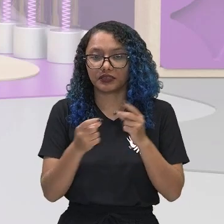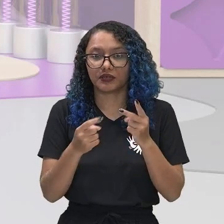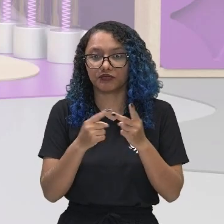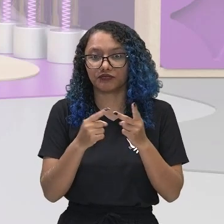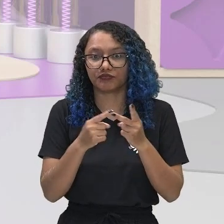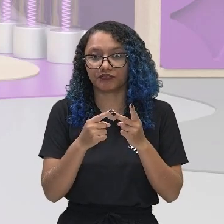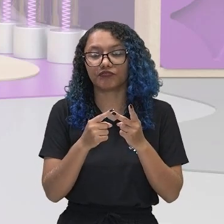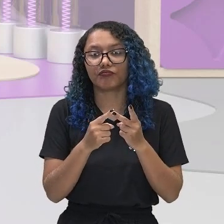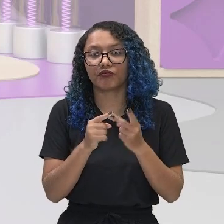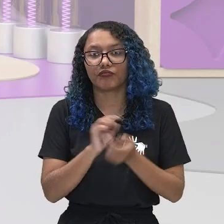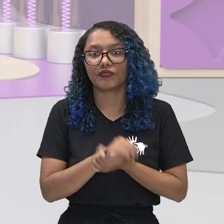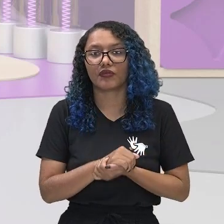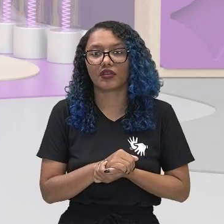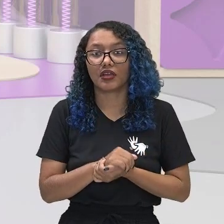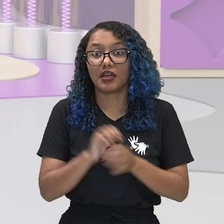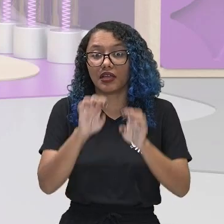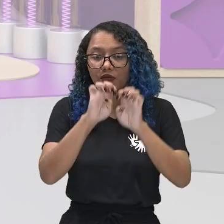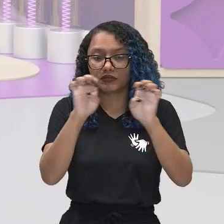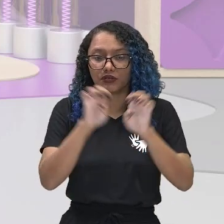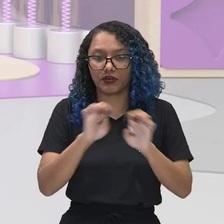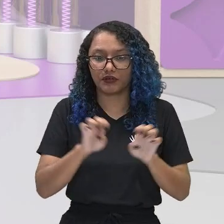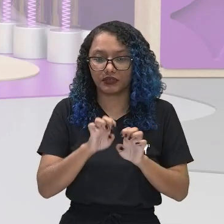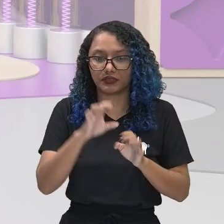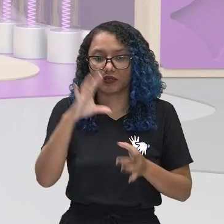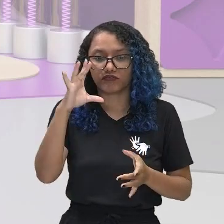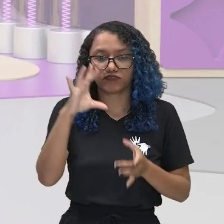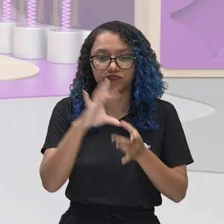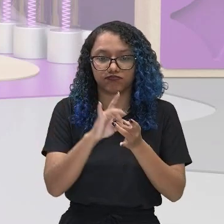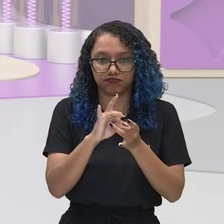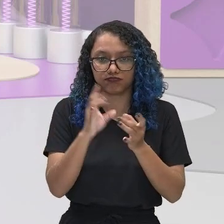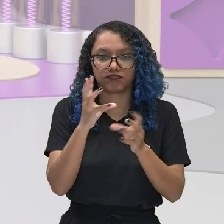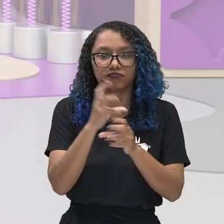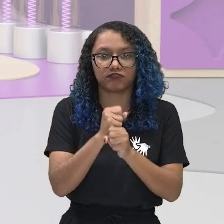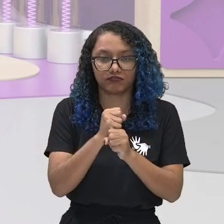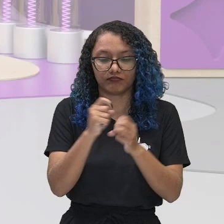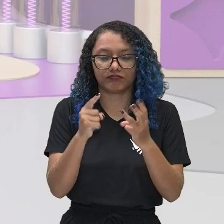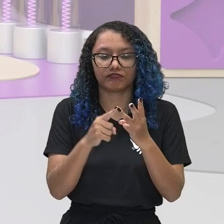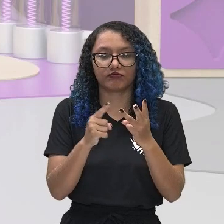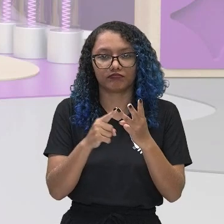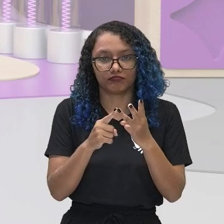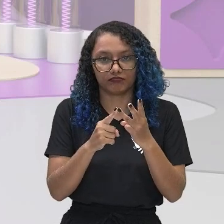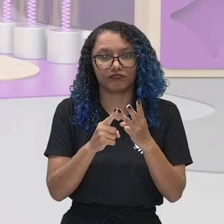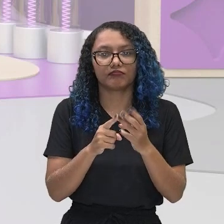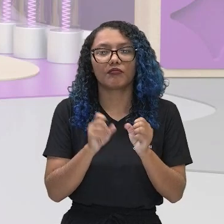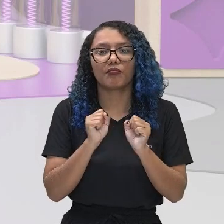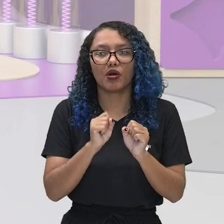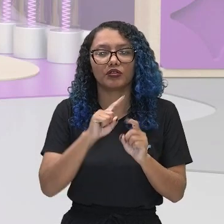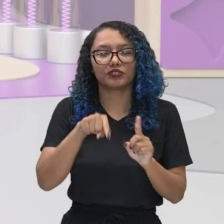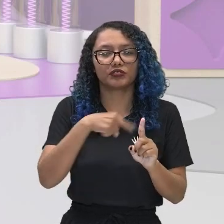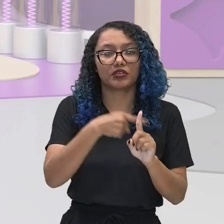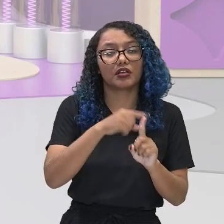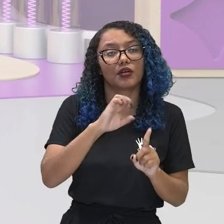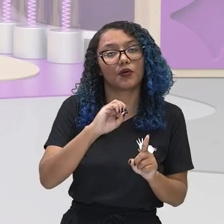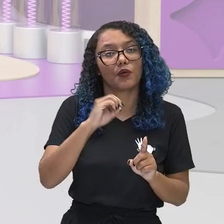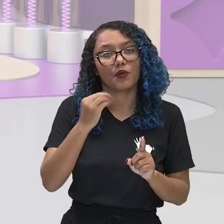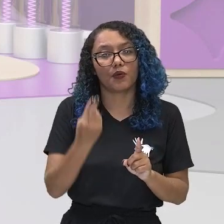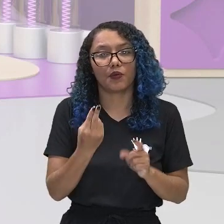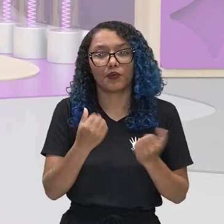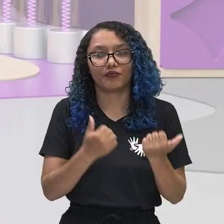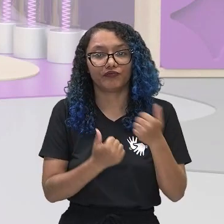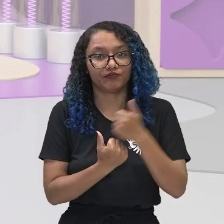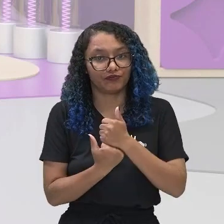duas equações e depois nós vamos resolver. O processo pode ser de adição ou